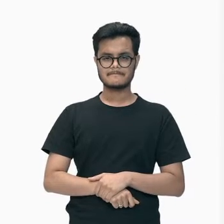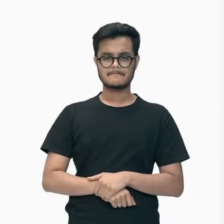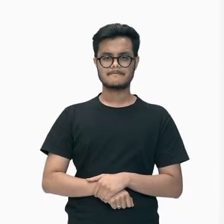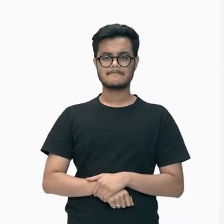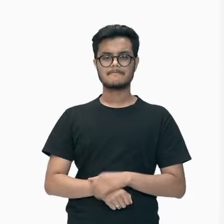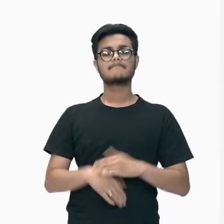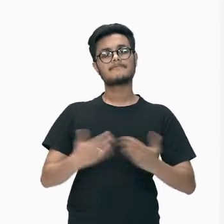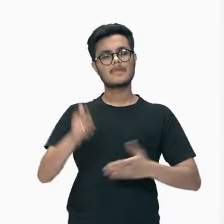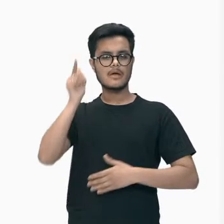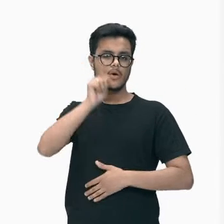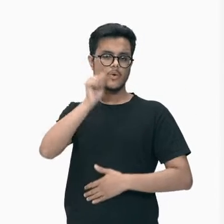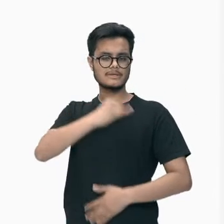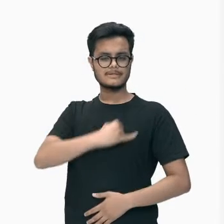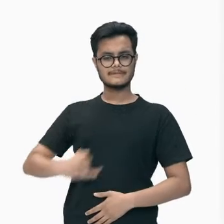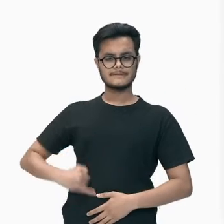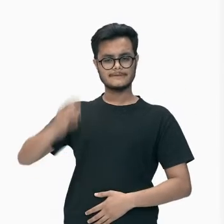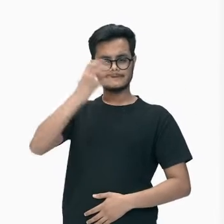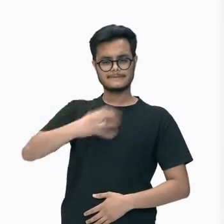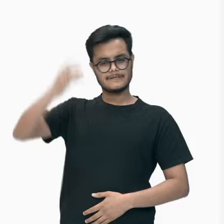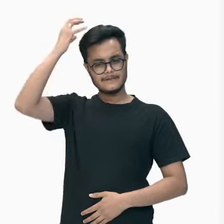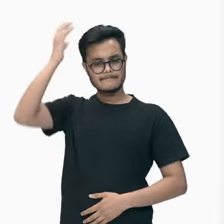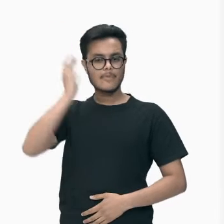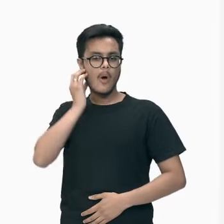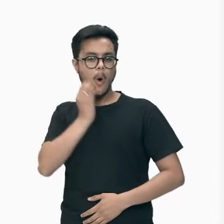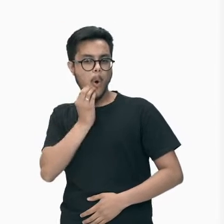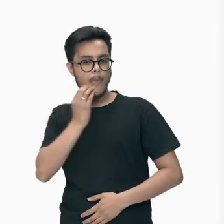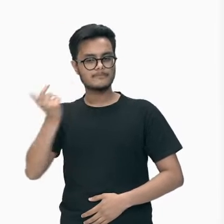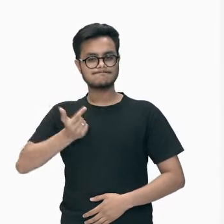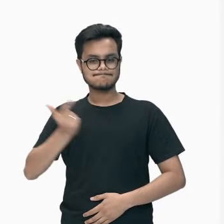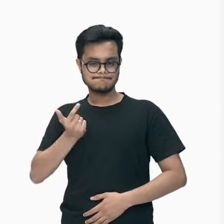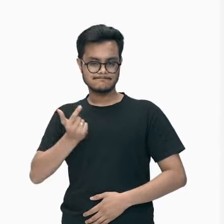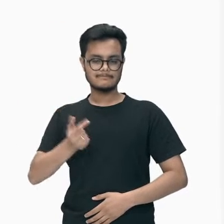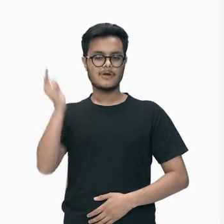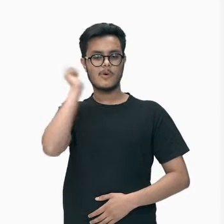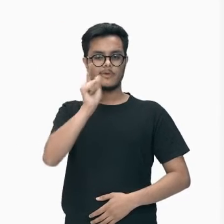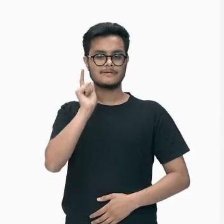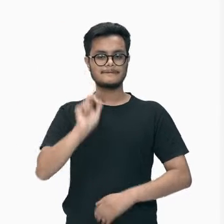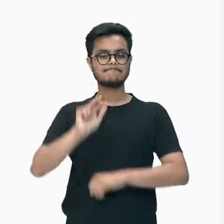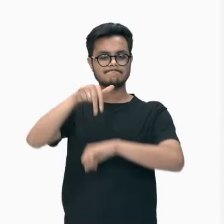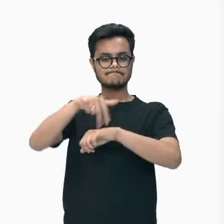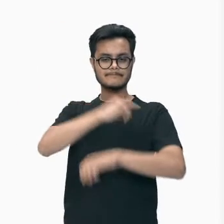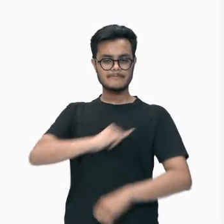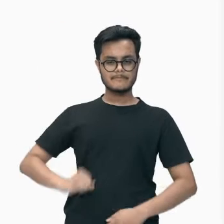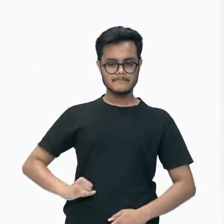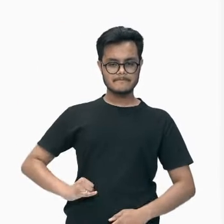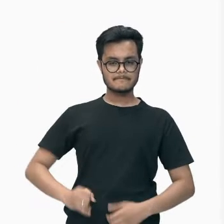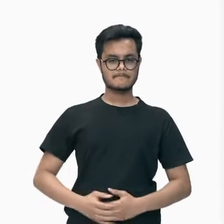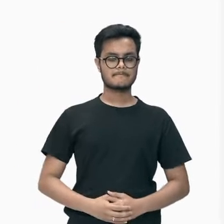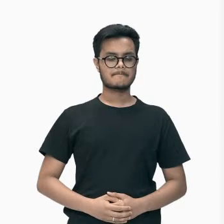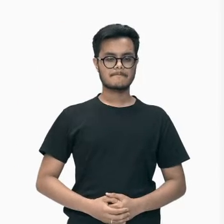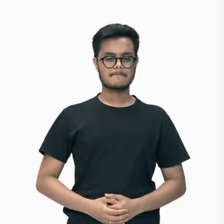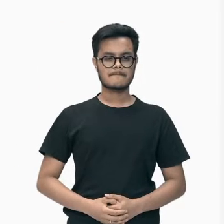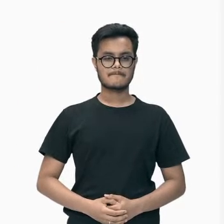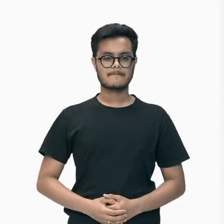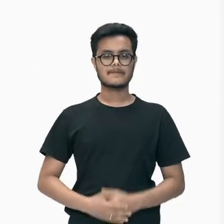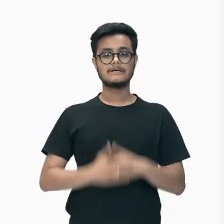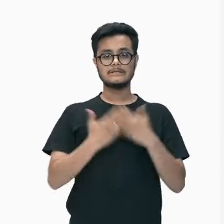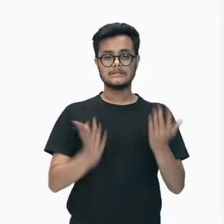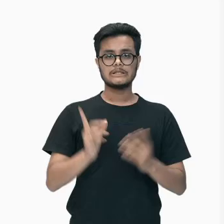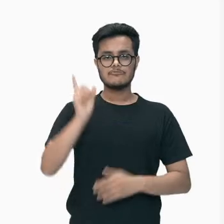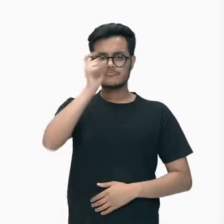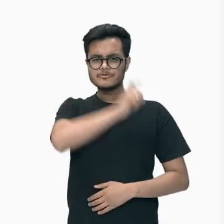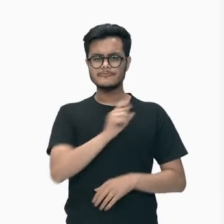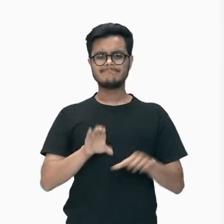Constituição e Dom Pedro II assume como imperador. Não é isso? Então vejam lá, diante da gravidade da